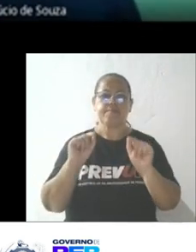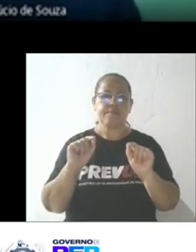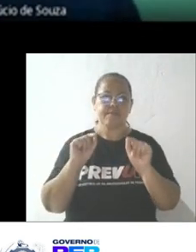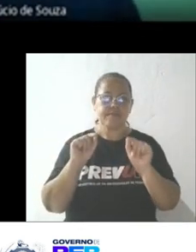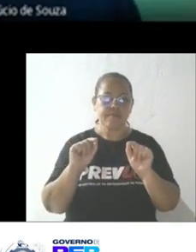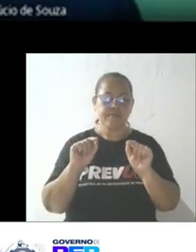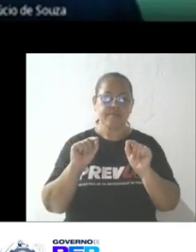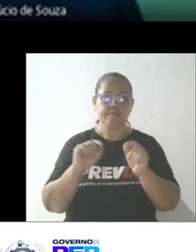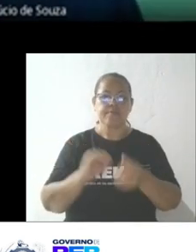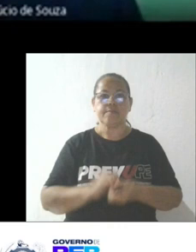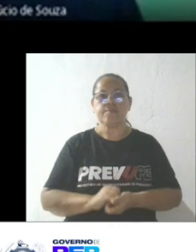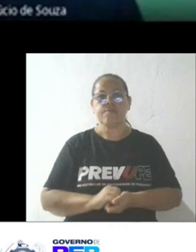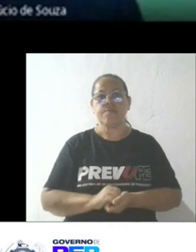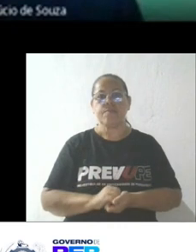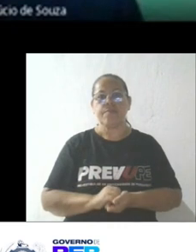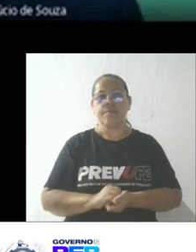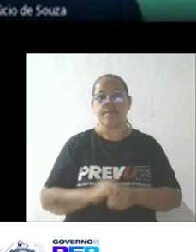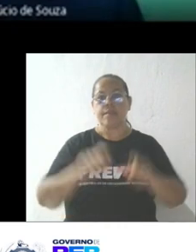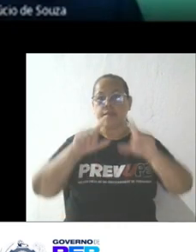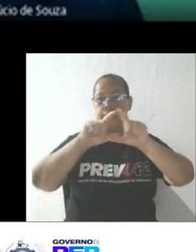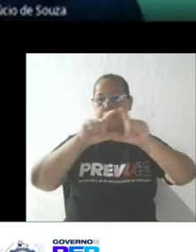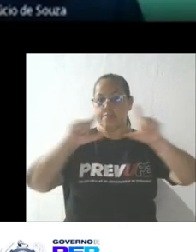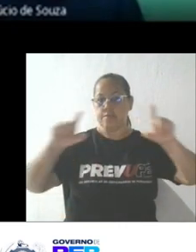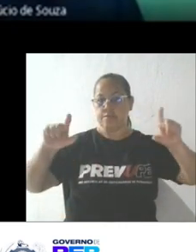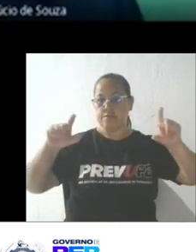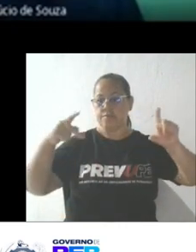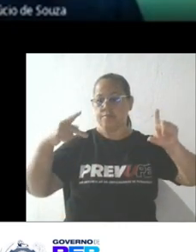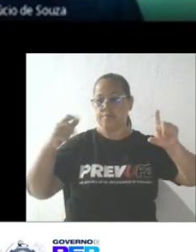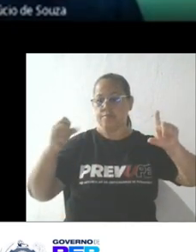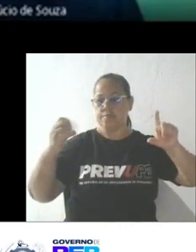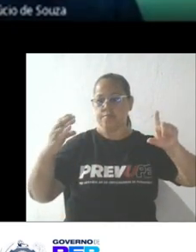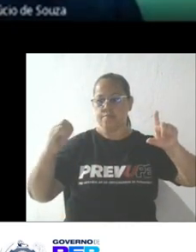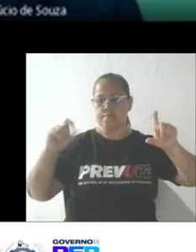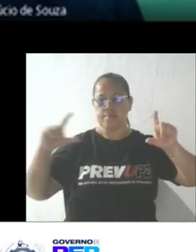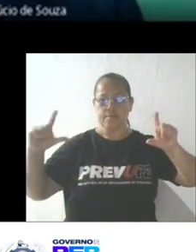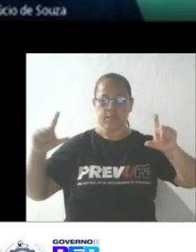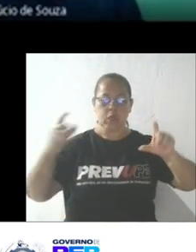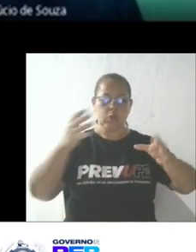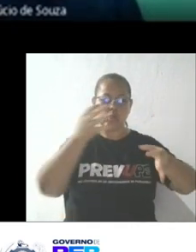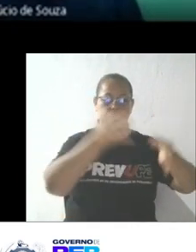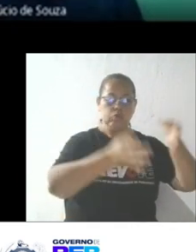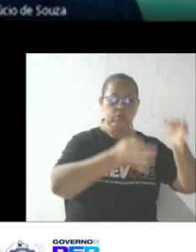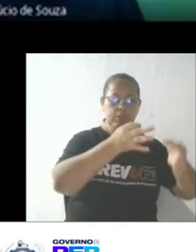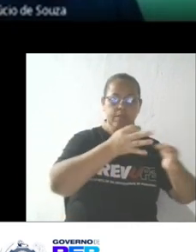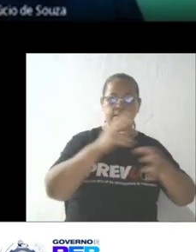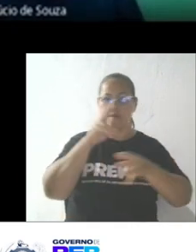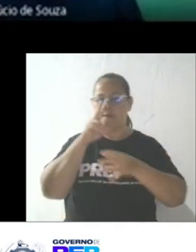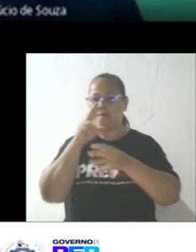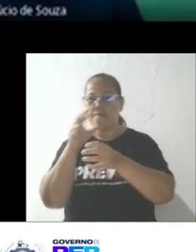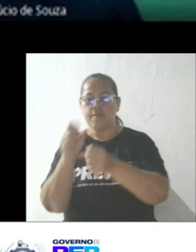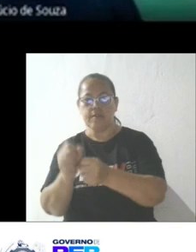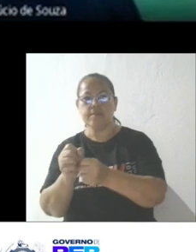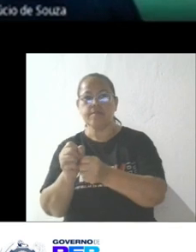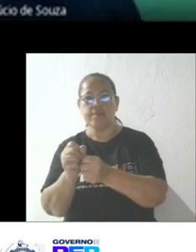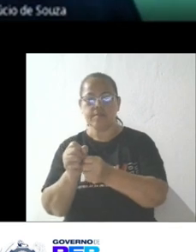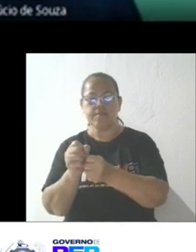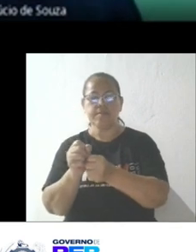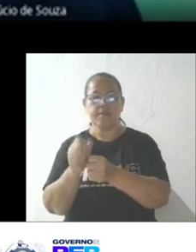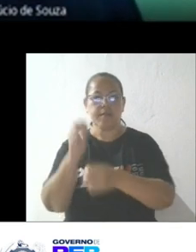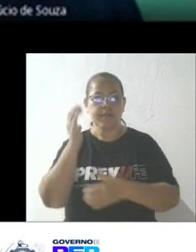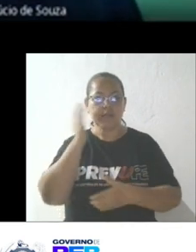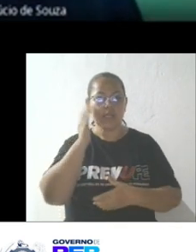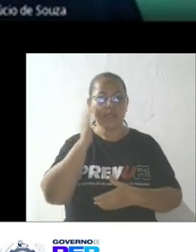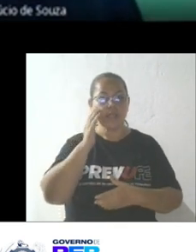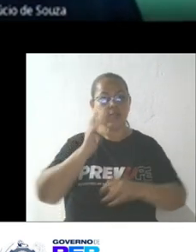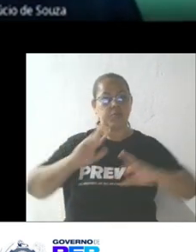fragmento de Pascal embora as noções de justiça e força sejam tomadas nitidamente como distintas o